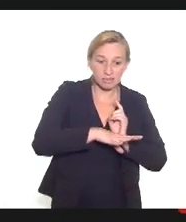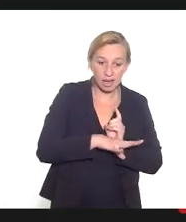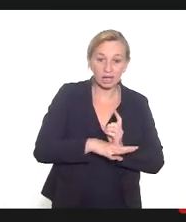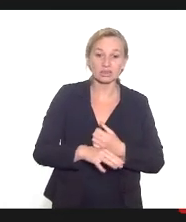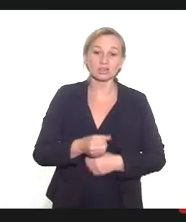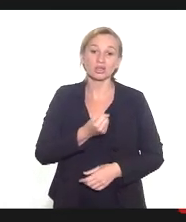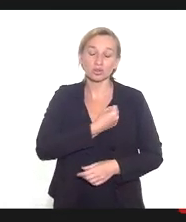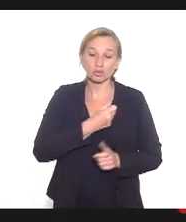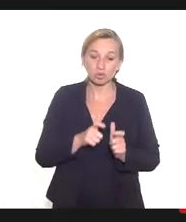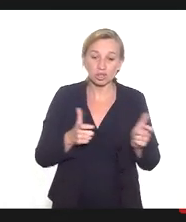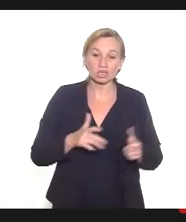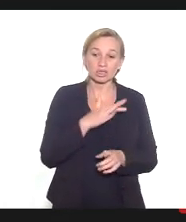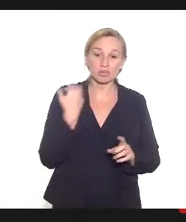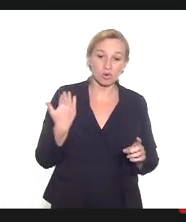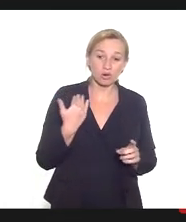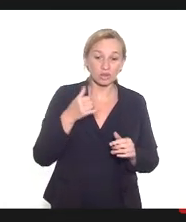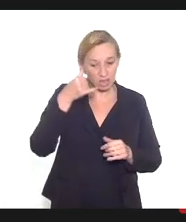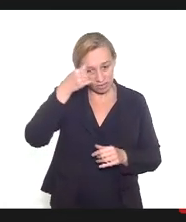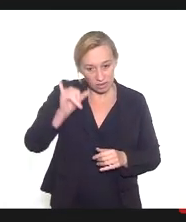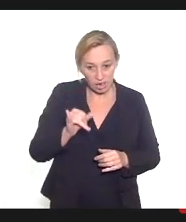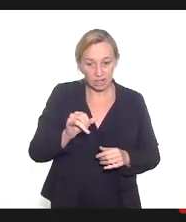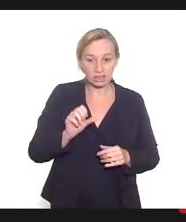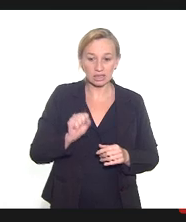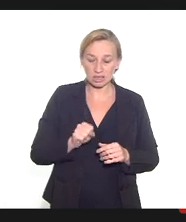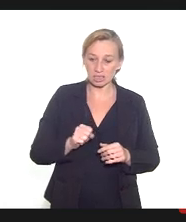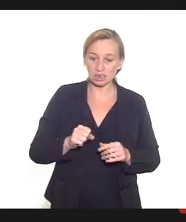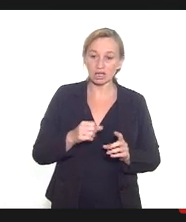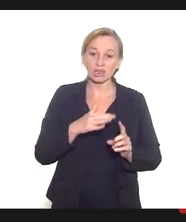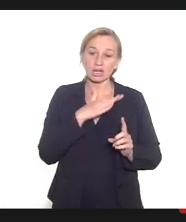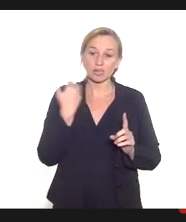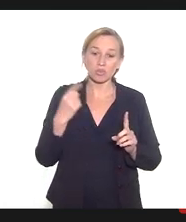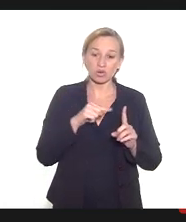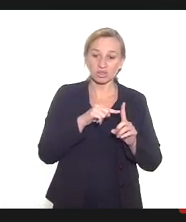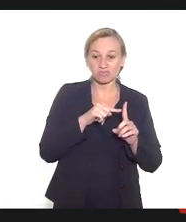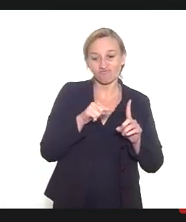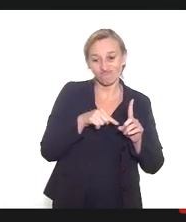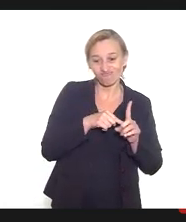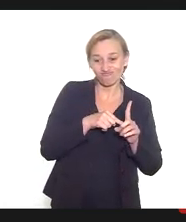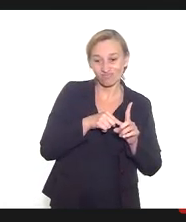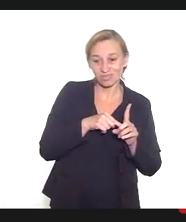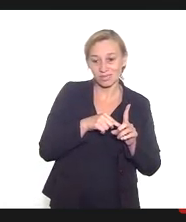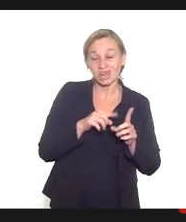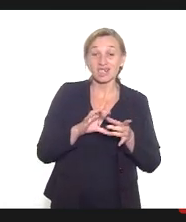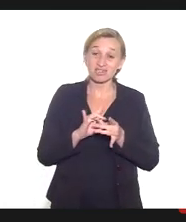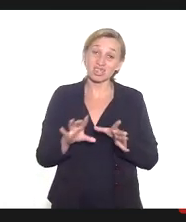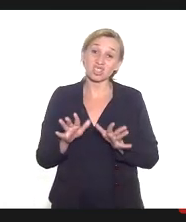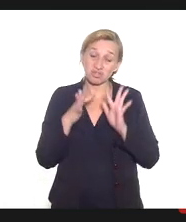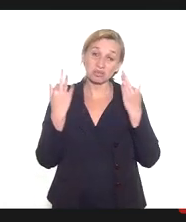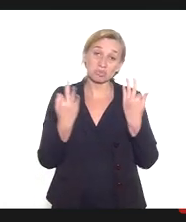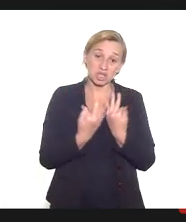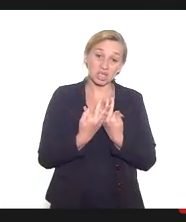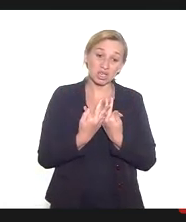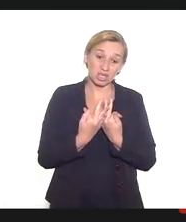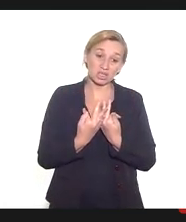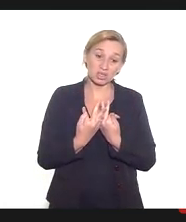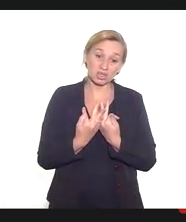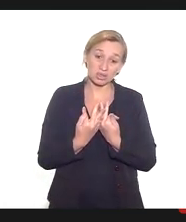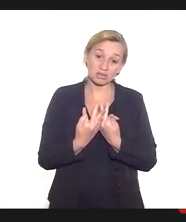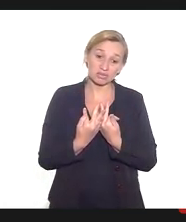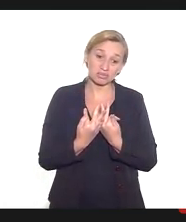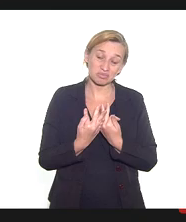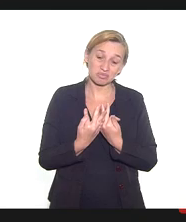dessas mortes são evitáveis e a morte materna não vem sozinha ela deixa a família seu lotadas em seu